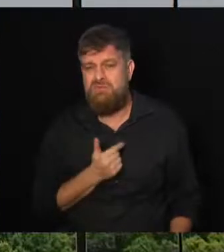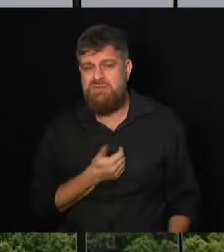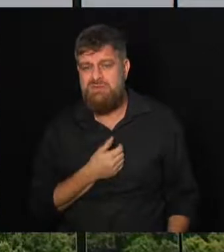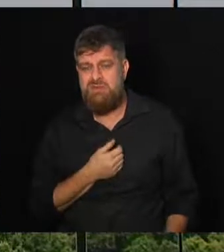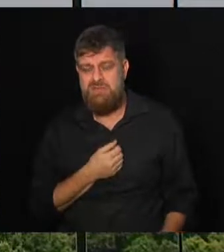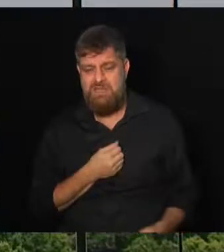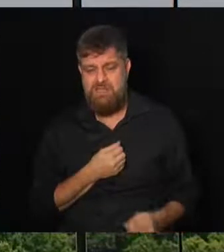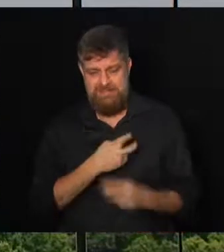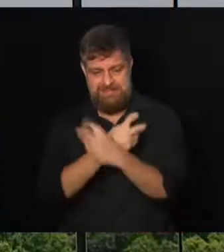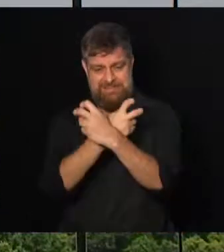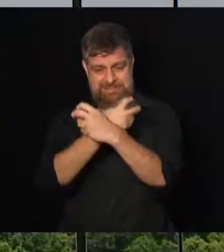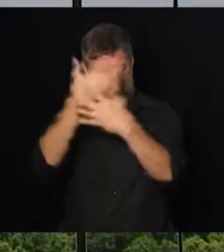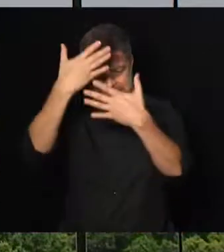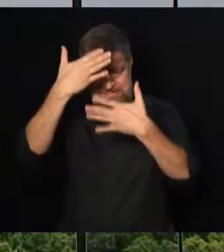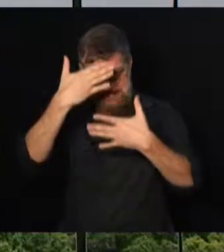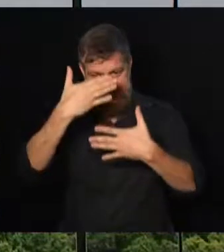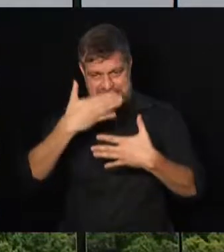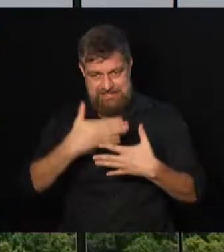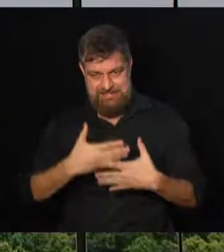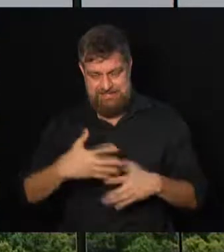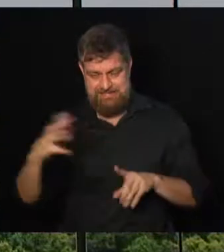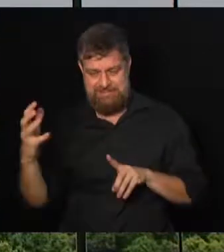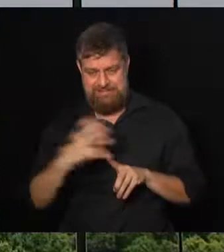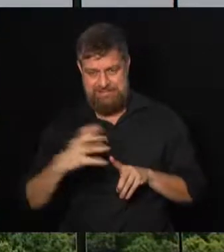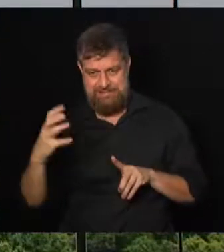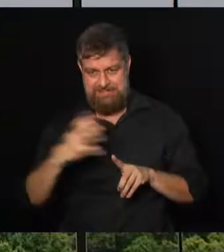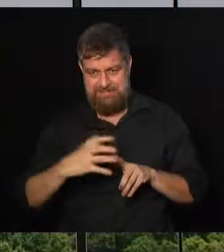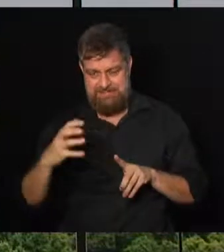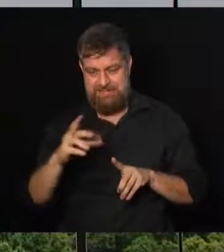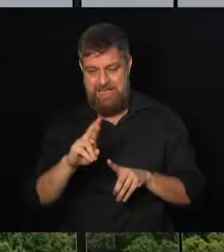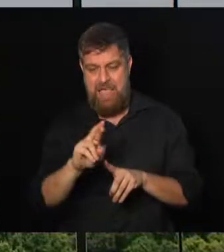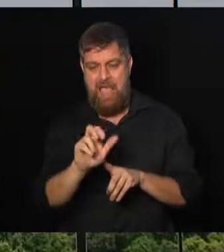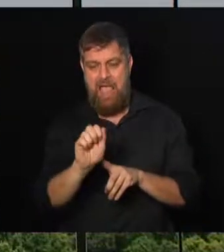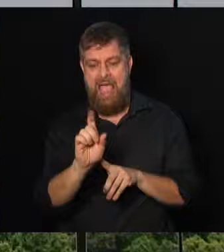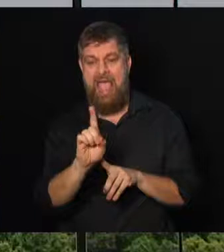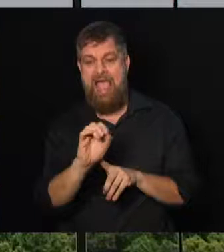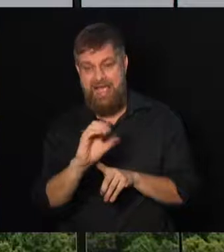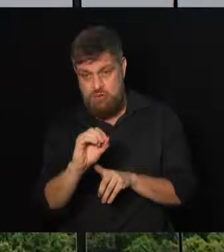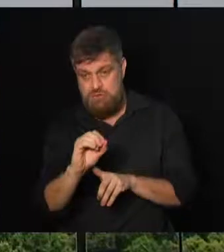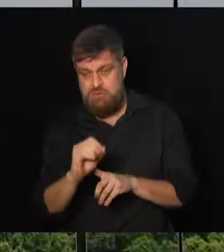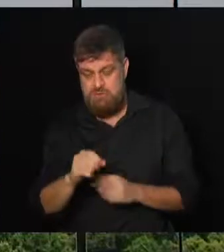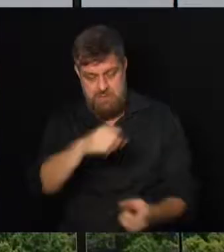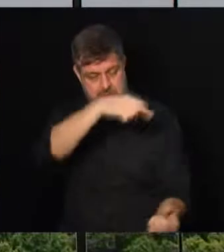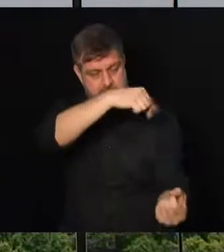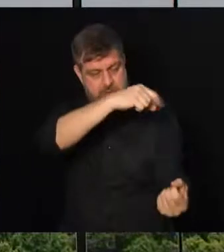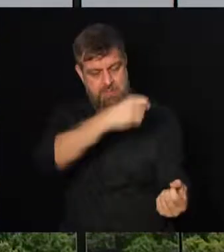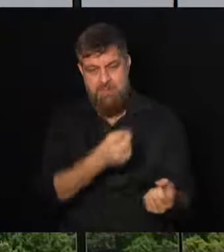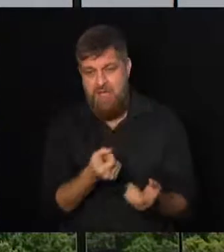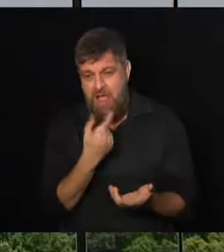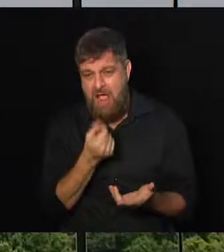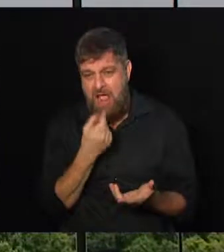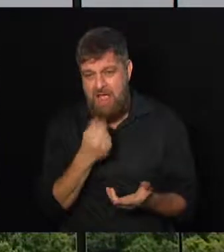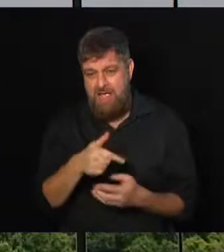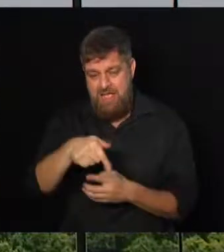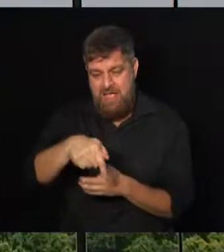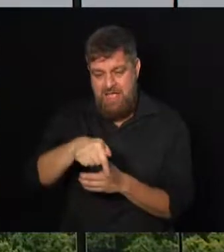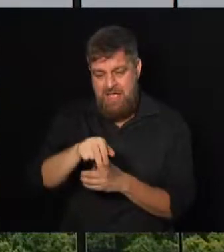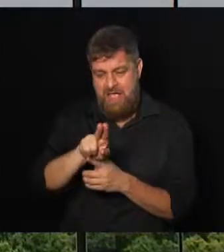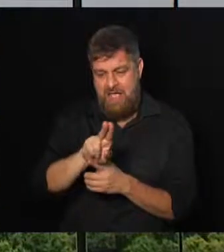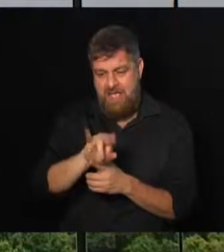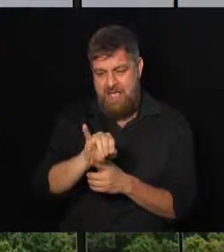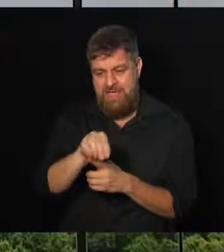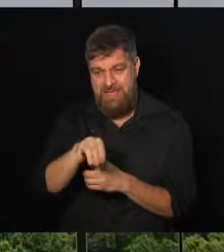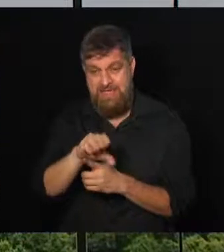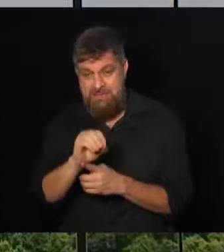nem radioterapia, a ação de judicialização tem que ser feita com o Estado e com a União, não com o município. Entendo